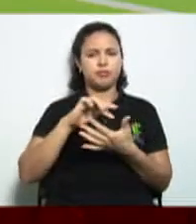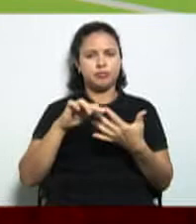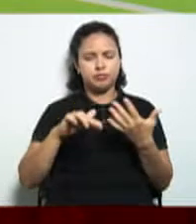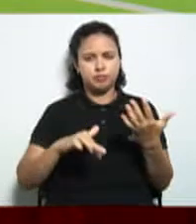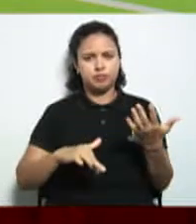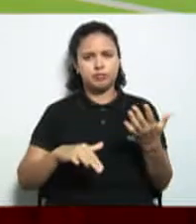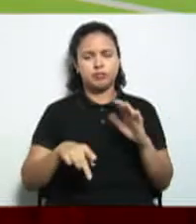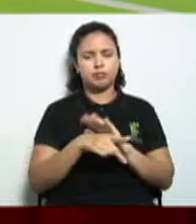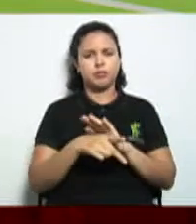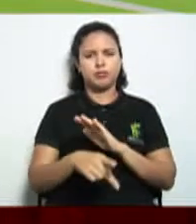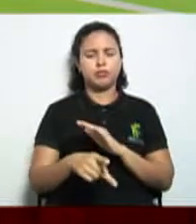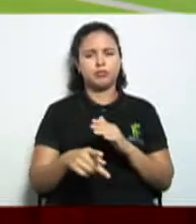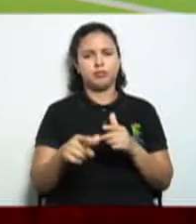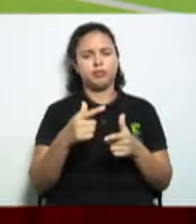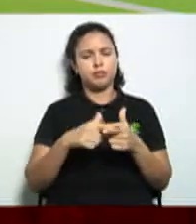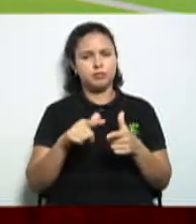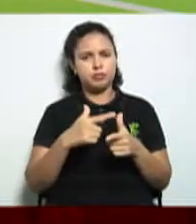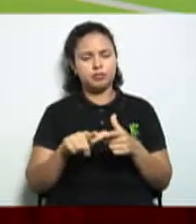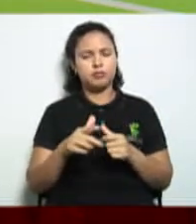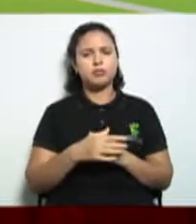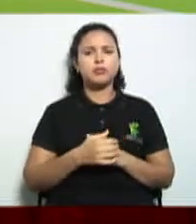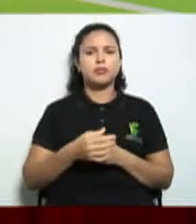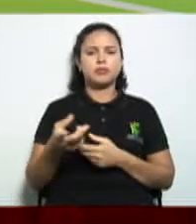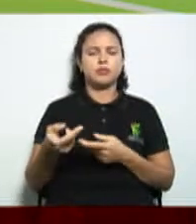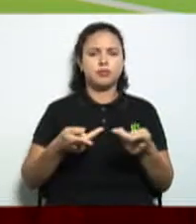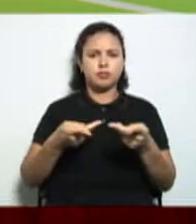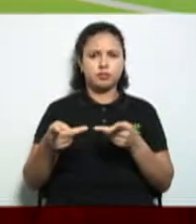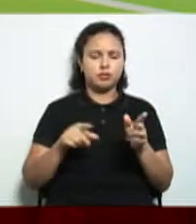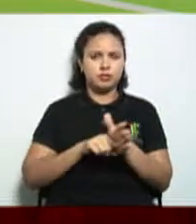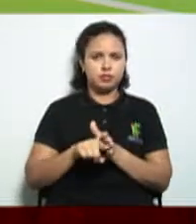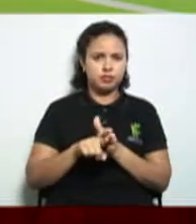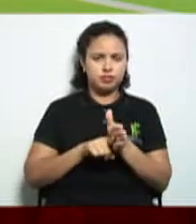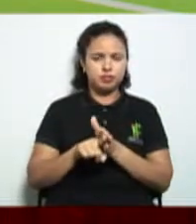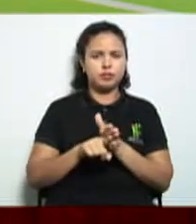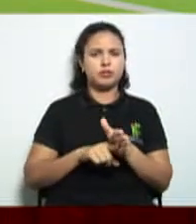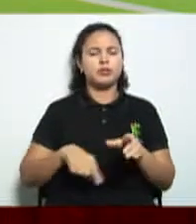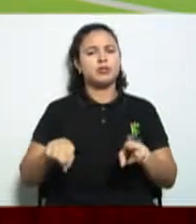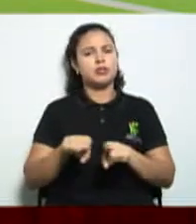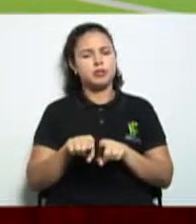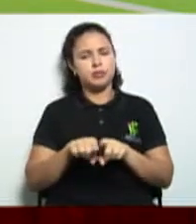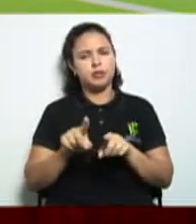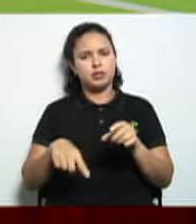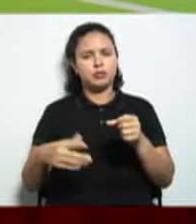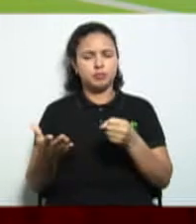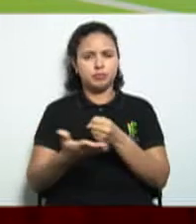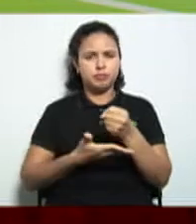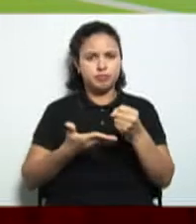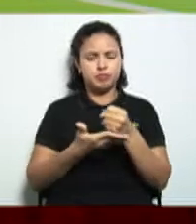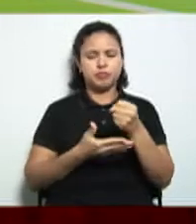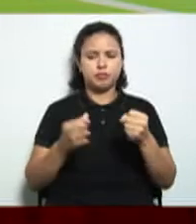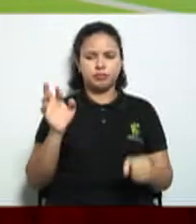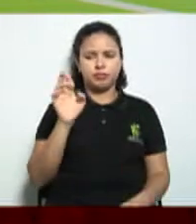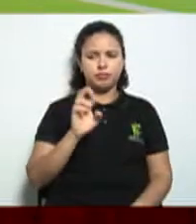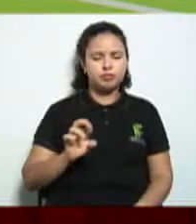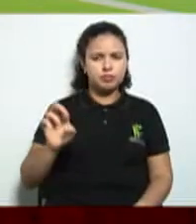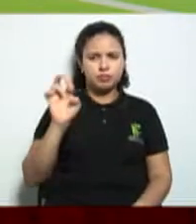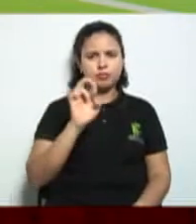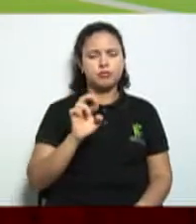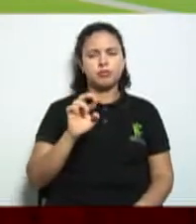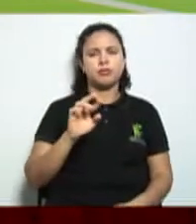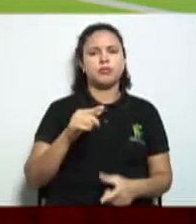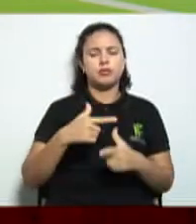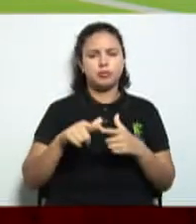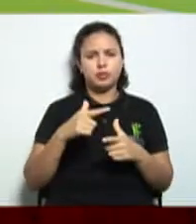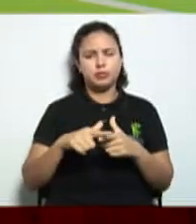vocês estavam vivenciando. Num projeto de pesquisa, ele também vai ser com base nessa realidade. Então, vocês fizeram um problema sobre